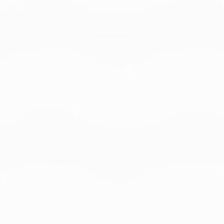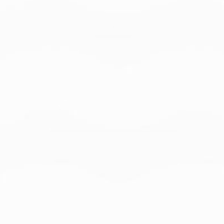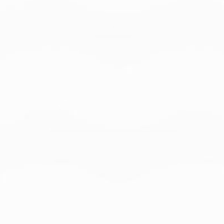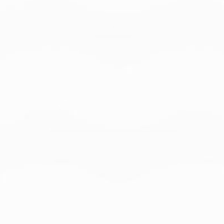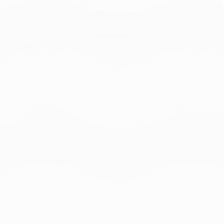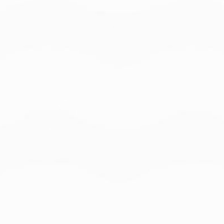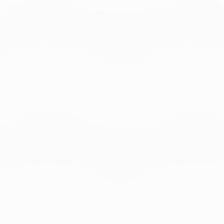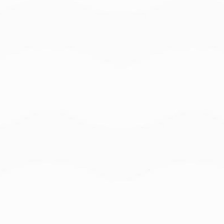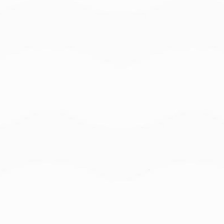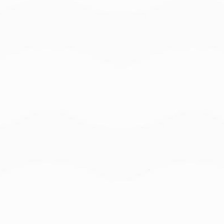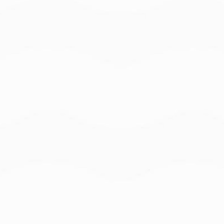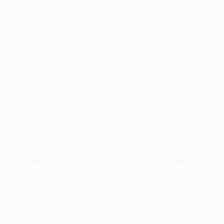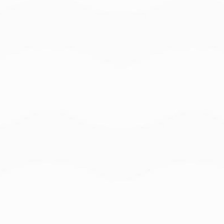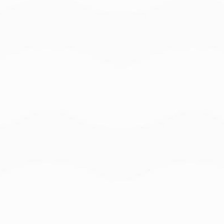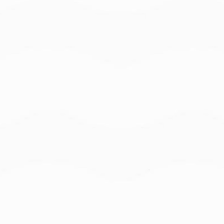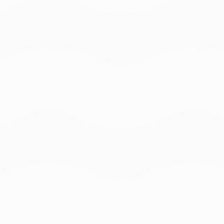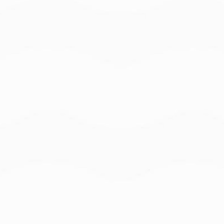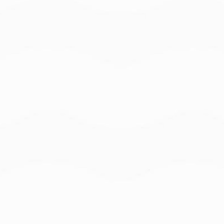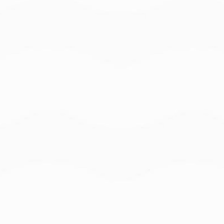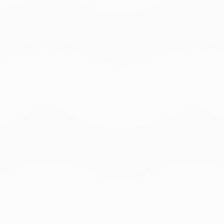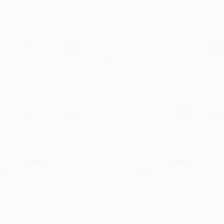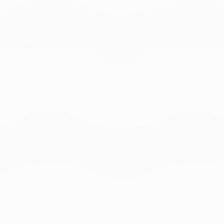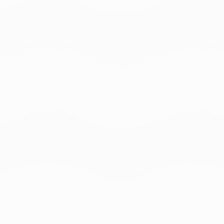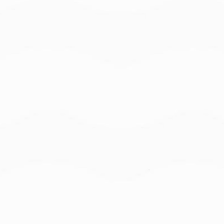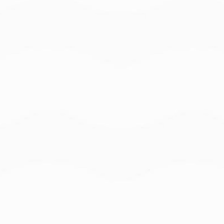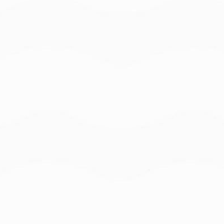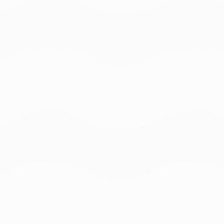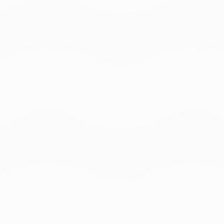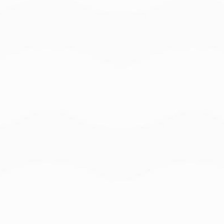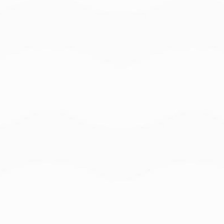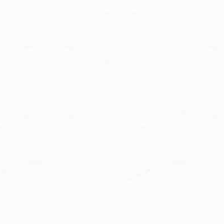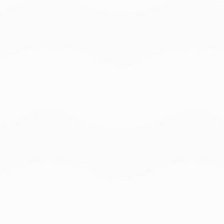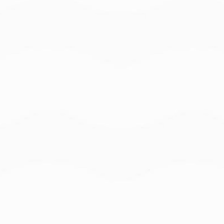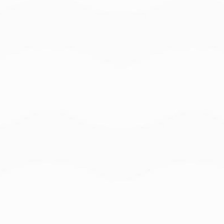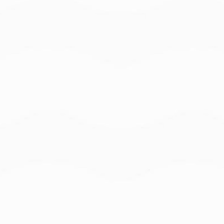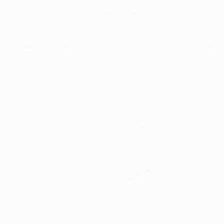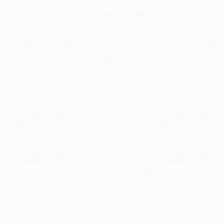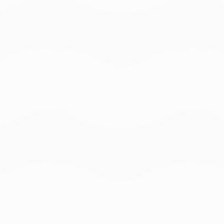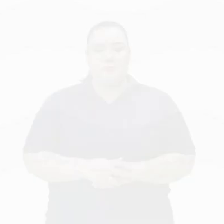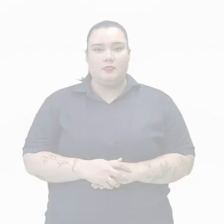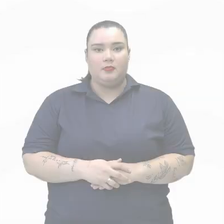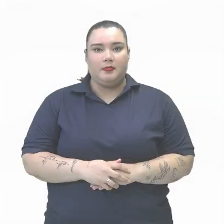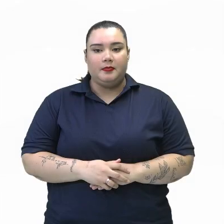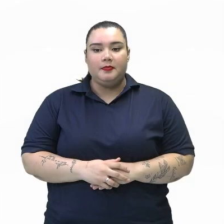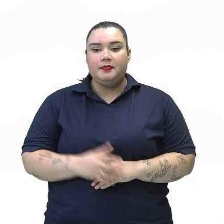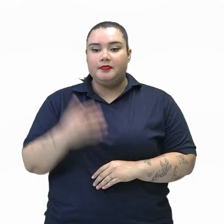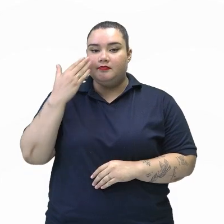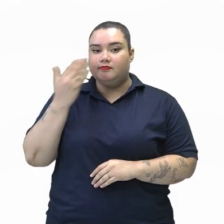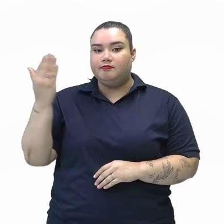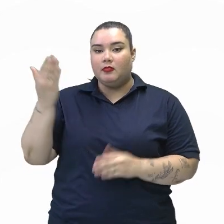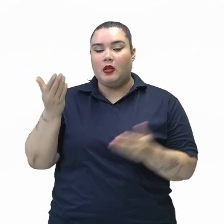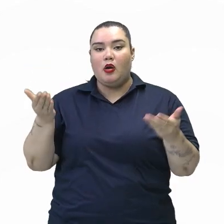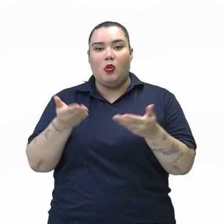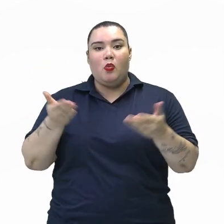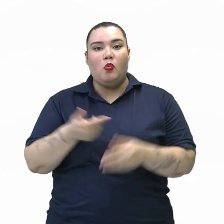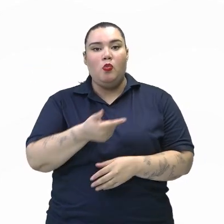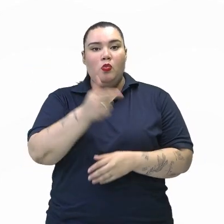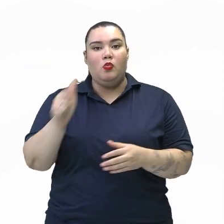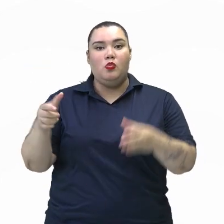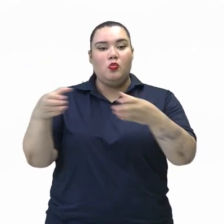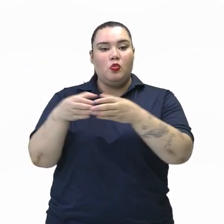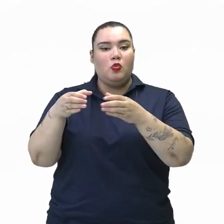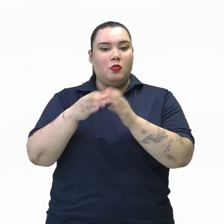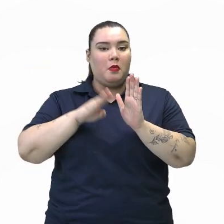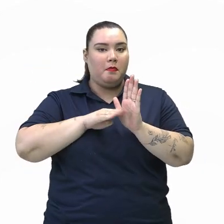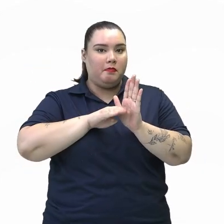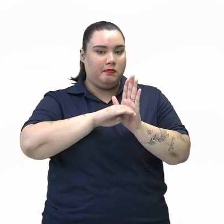vai conhecer agora, que agora estão separadas, né? Que é o reino das bactérias. Então, o reino